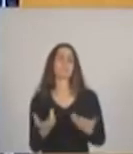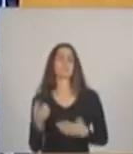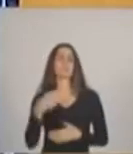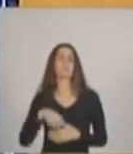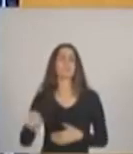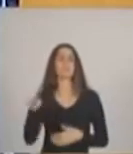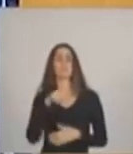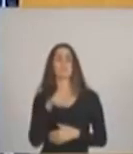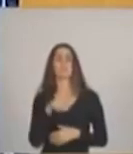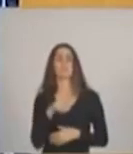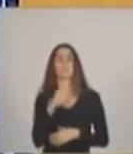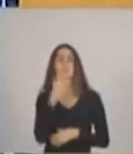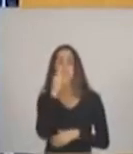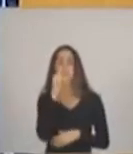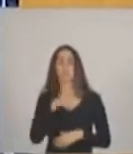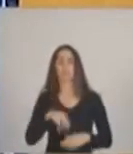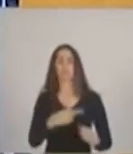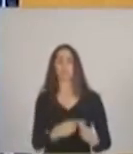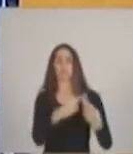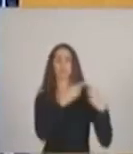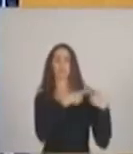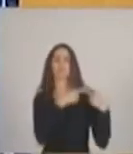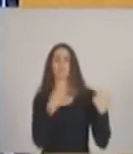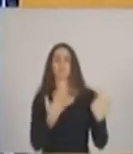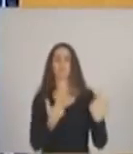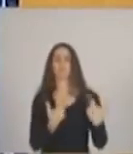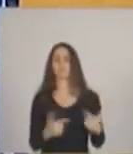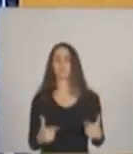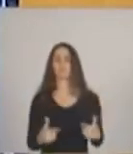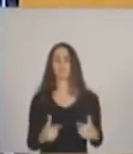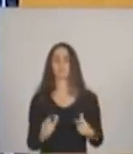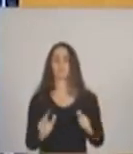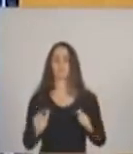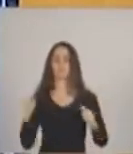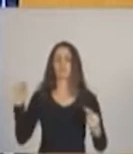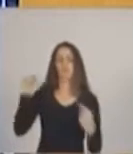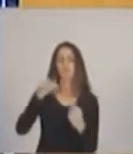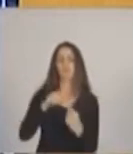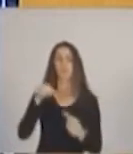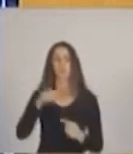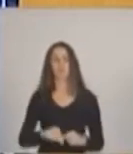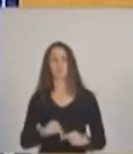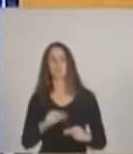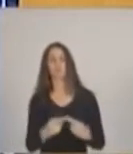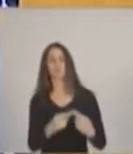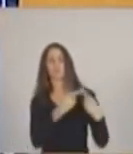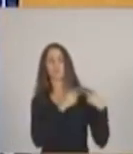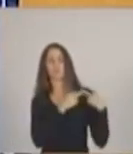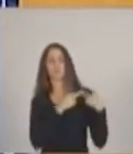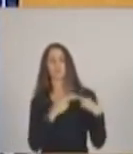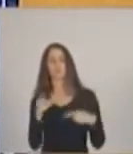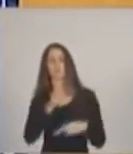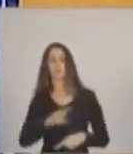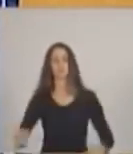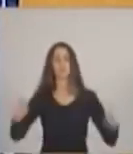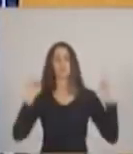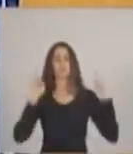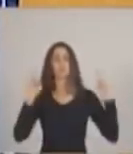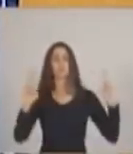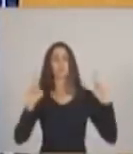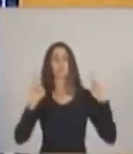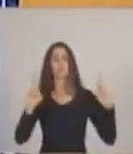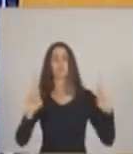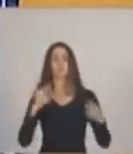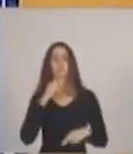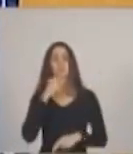está no feitio desta casa e nem na sua função de criar expectativas não